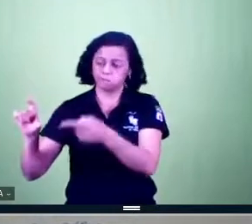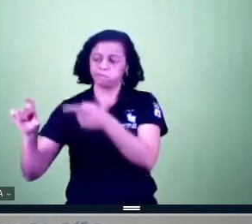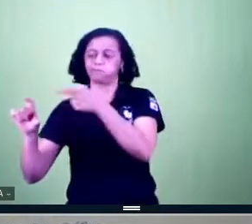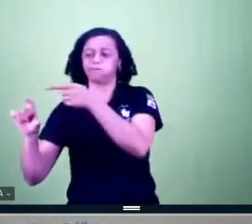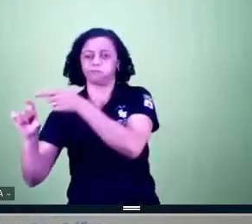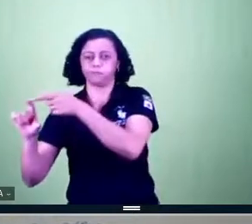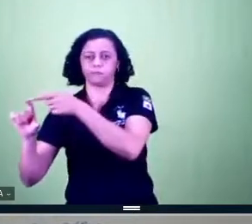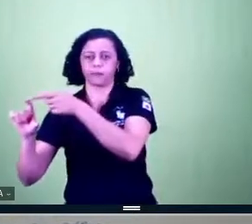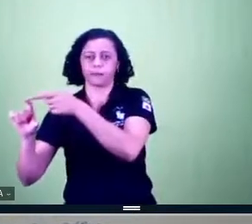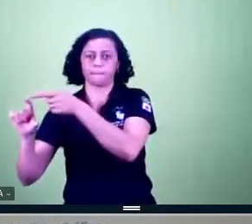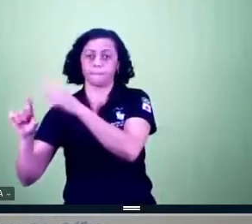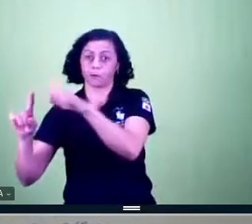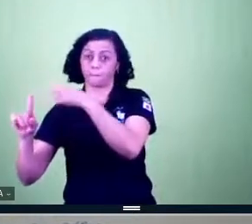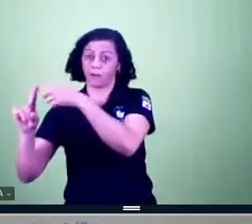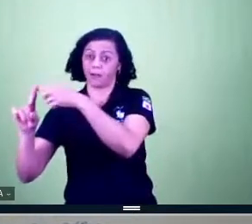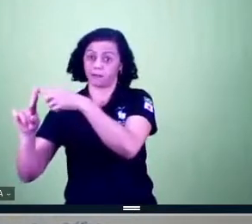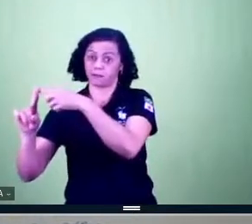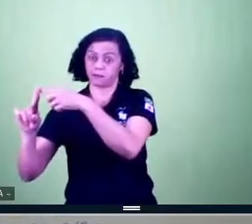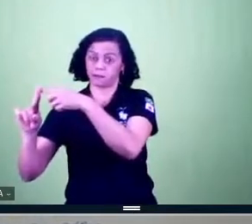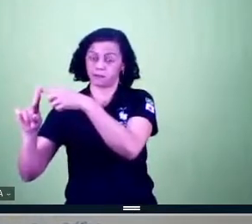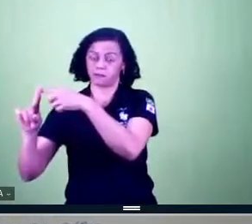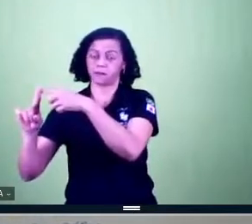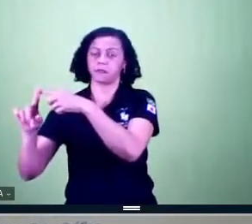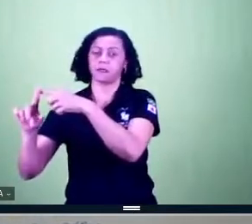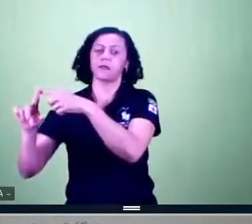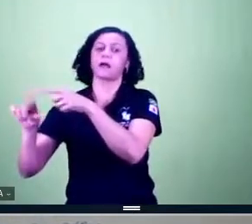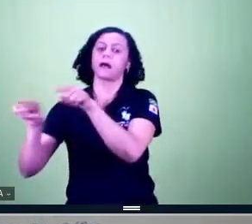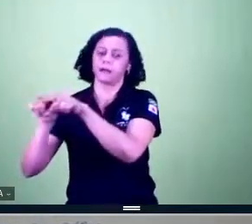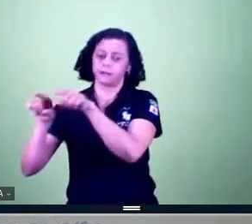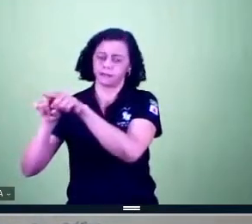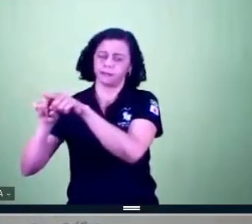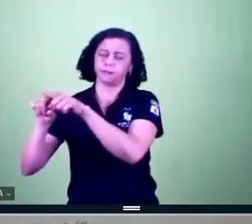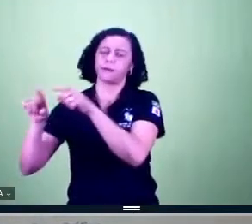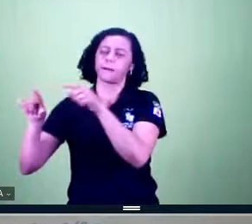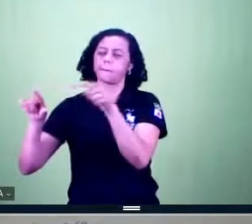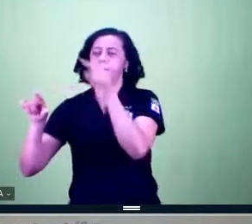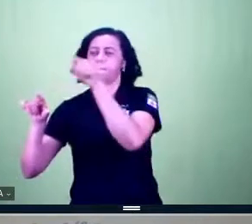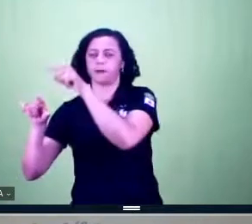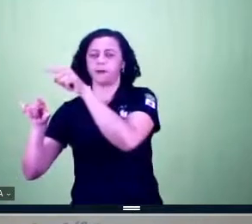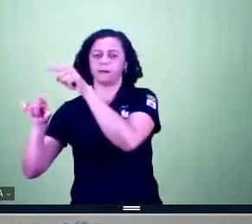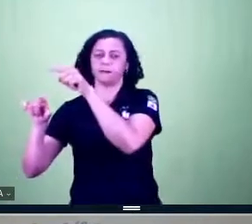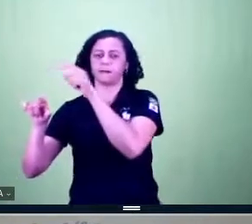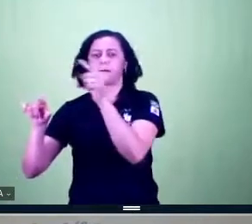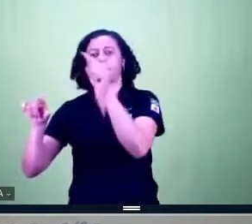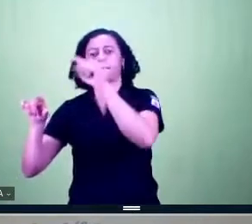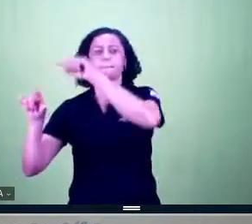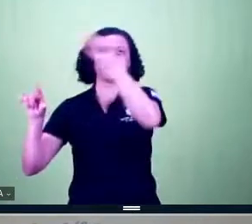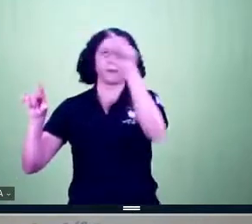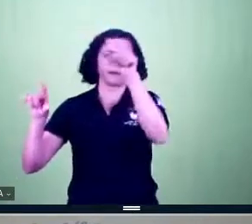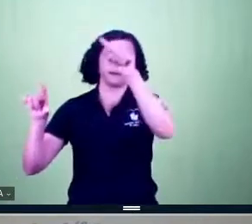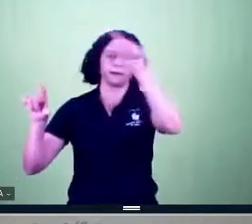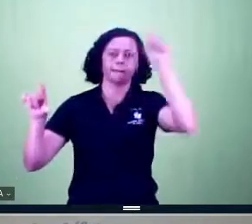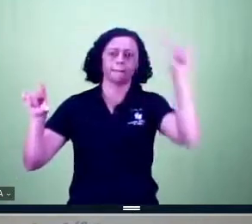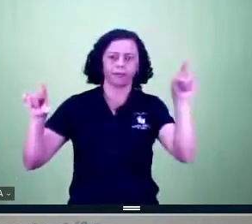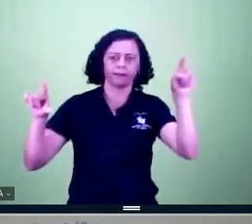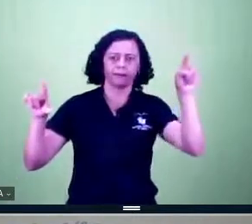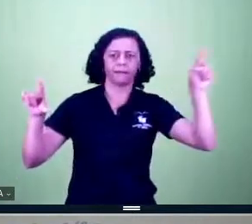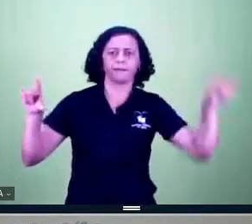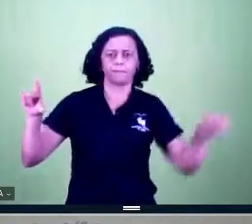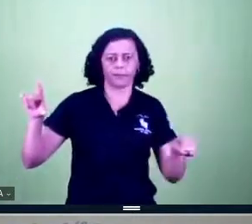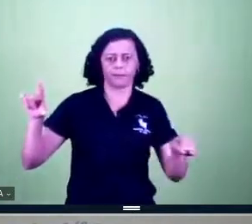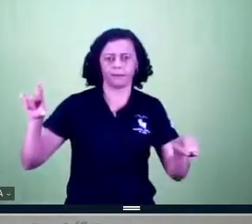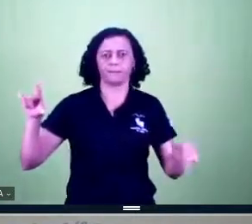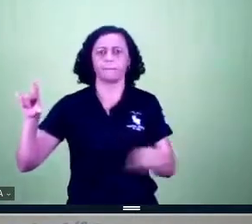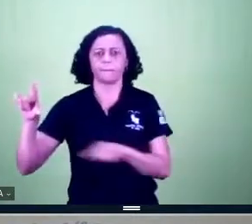As resistências também é a mesma coisa, sempre a setinha vai do menos para o mais. Só que aqui a gente fala que é queda. Aqui a gente dá um nome de elevação. Guardem